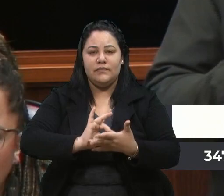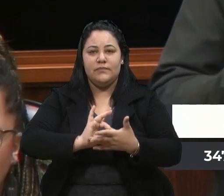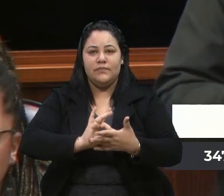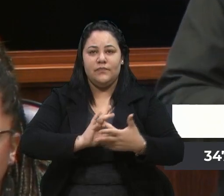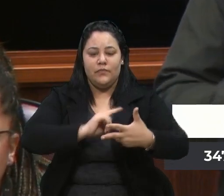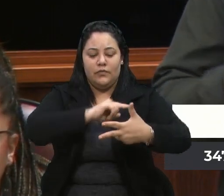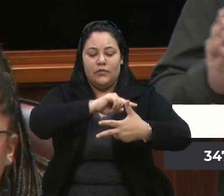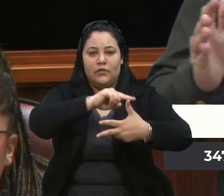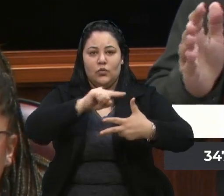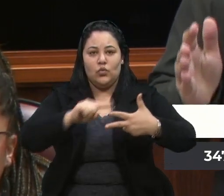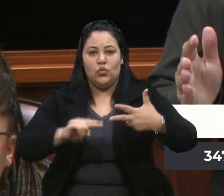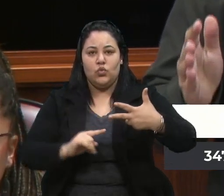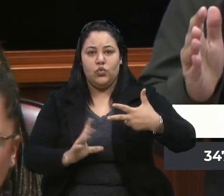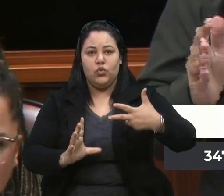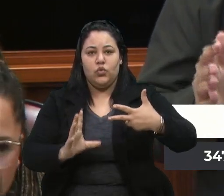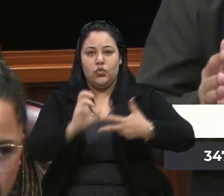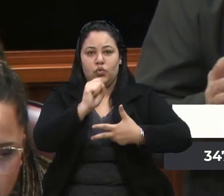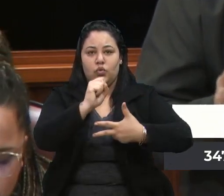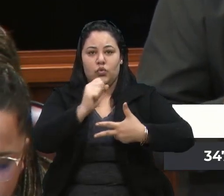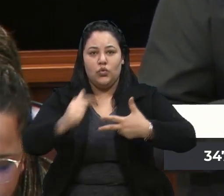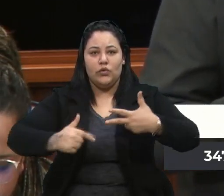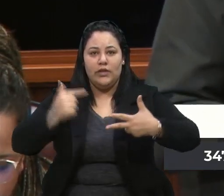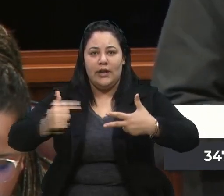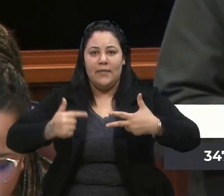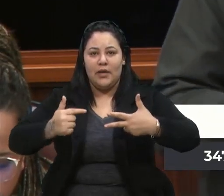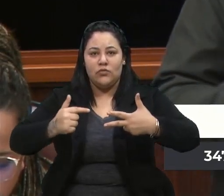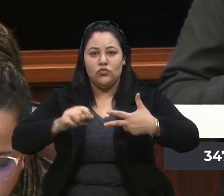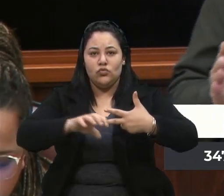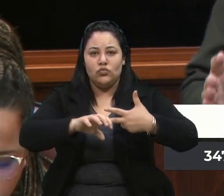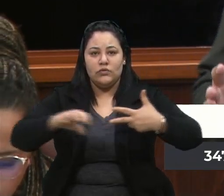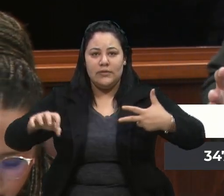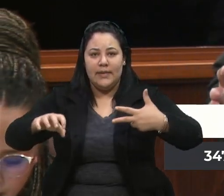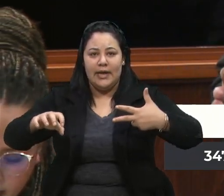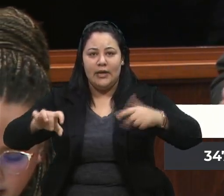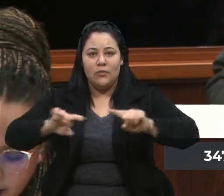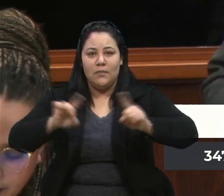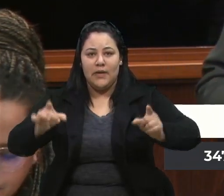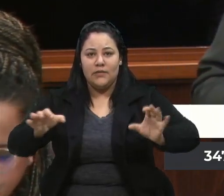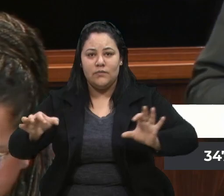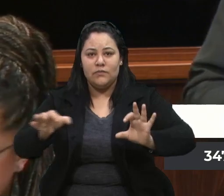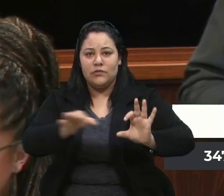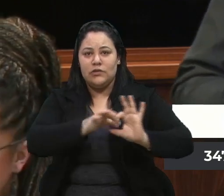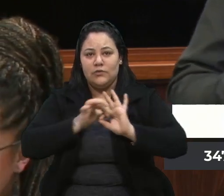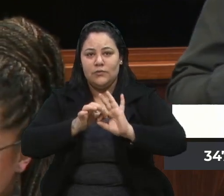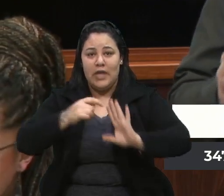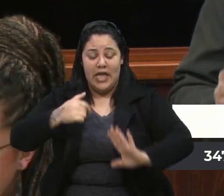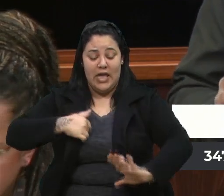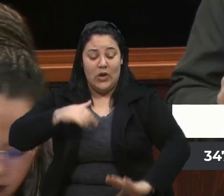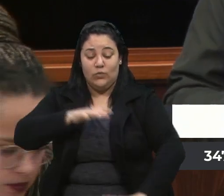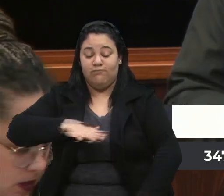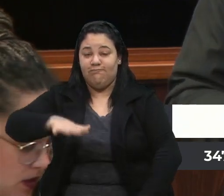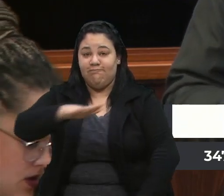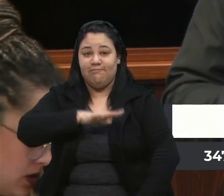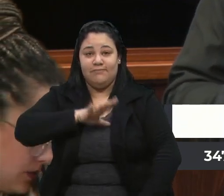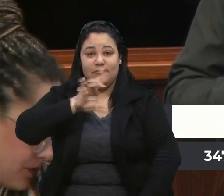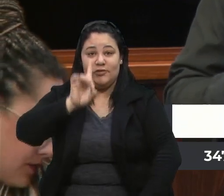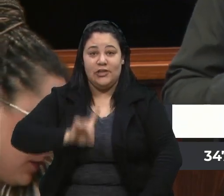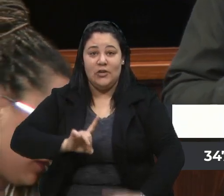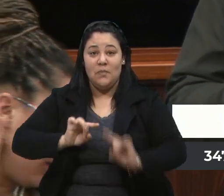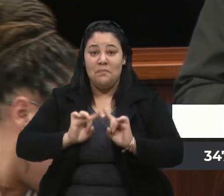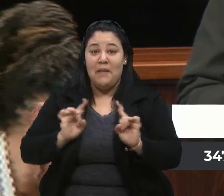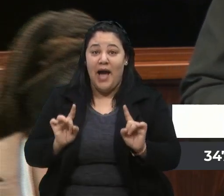são independentes e harmônicos entre si. Eu não sou da área do direito, mas do meu pequeno conhecimento,